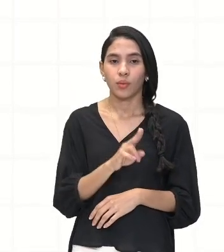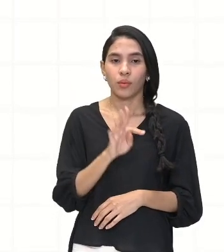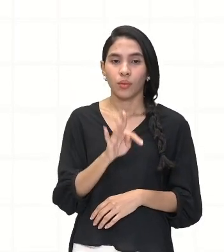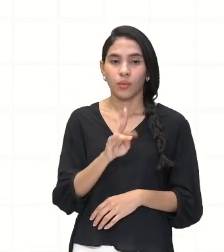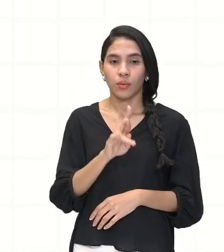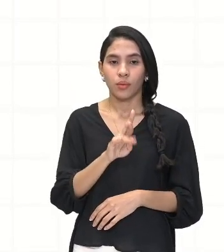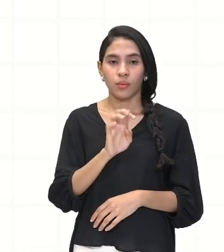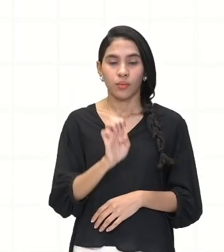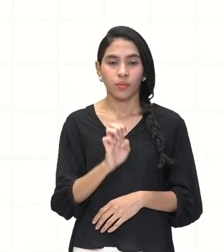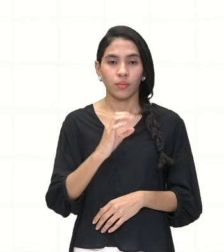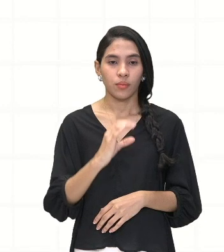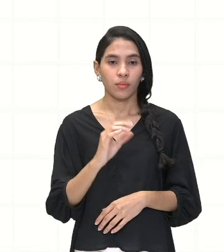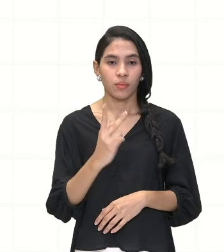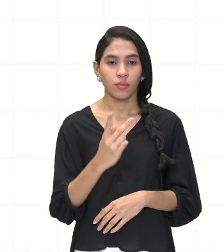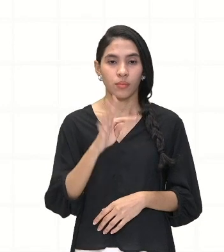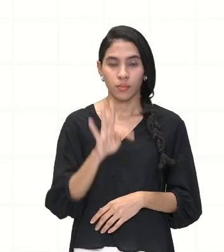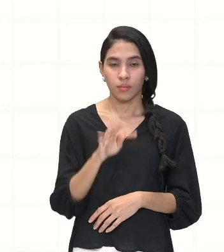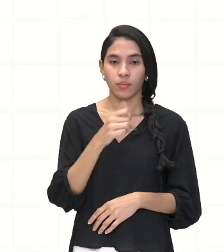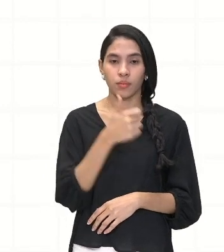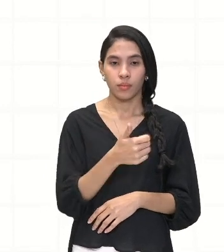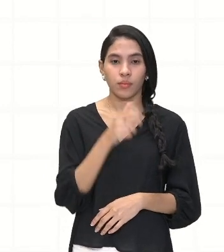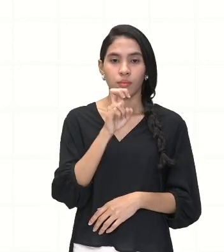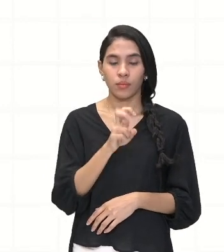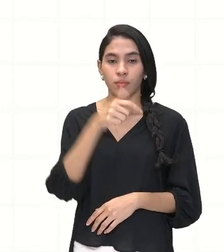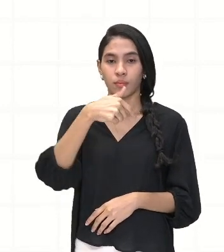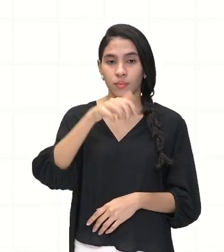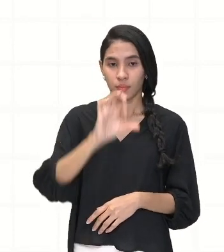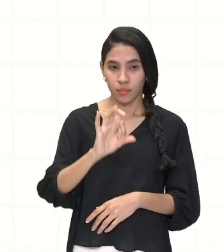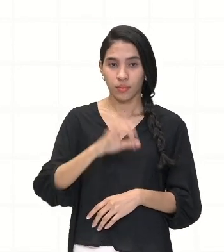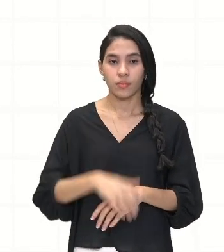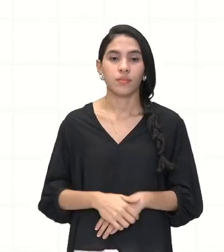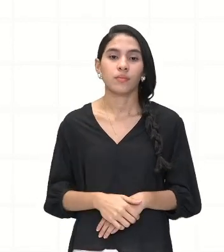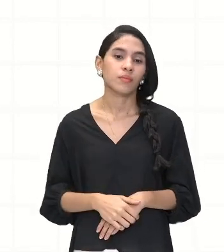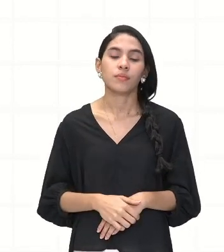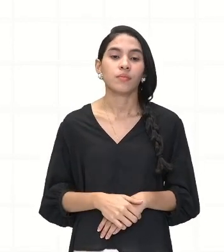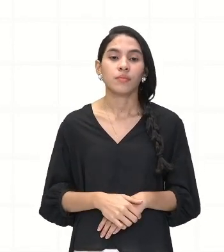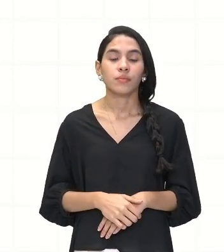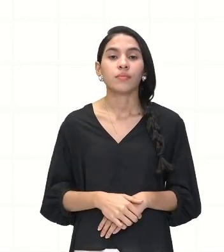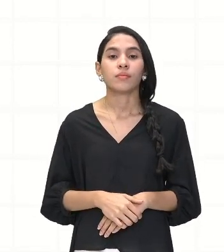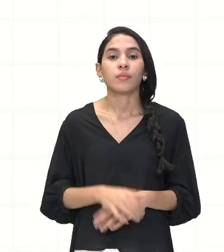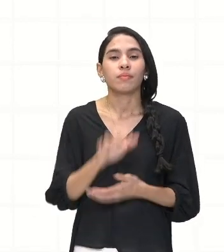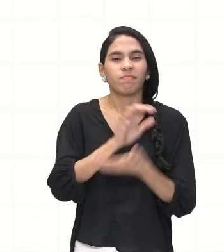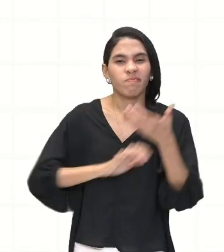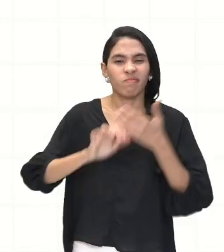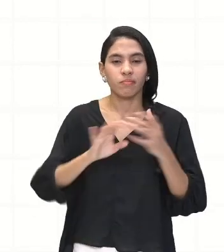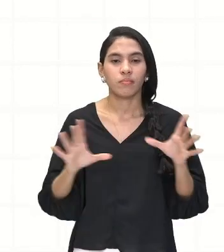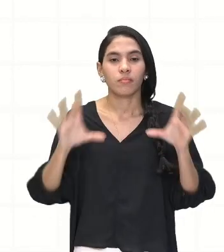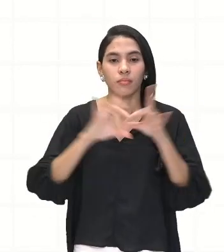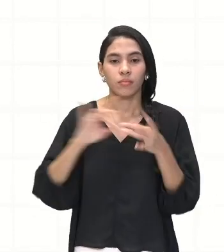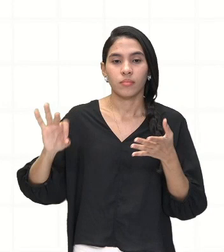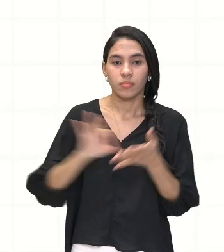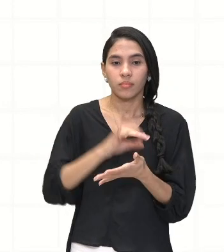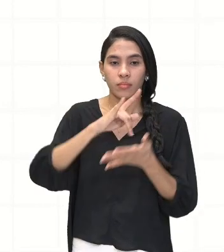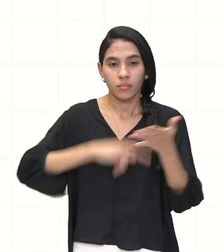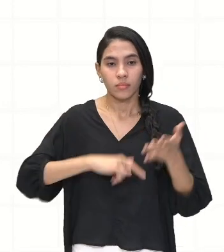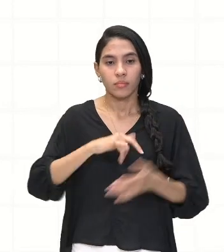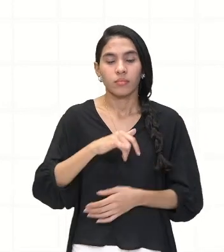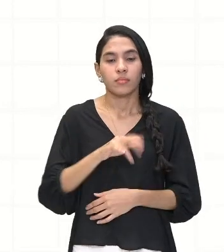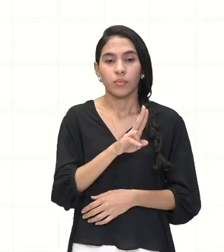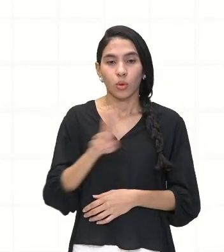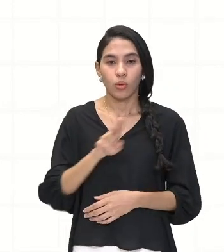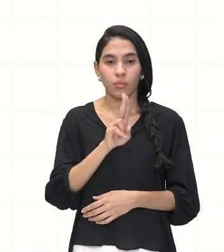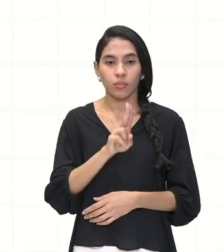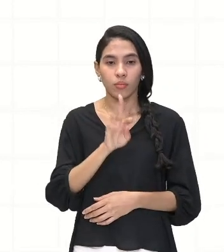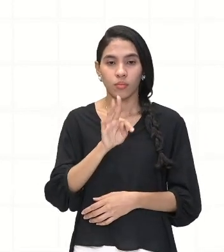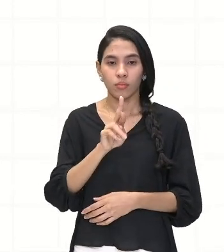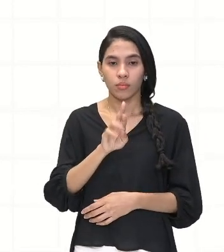1579. As províncias rebeldes, elas vão se unir e assinar o Tratado de Utrecht, que